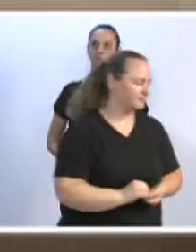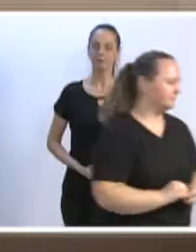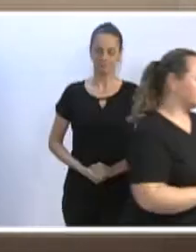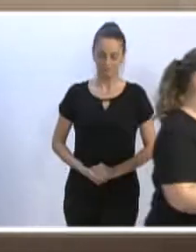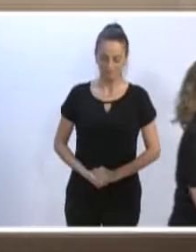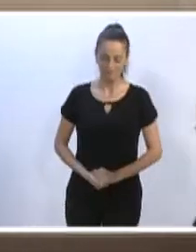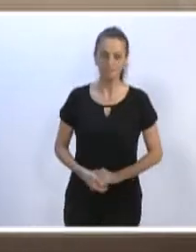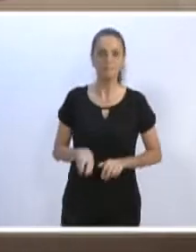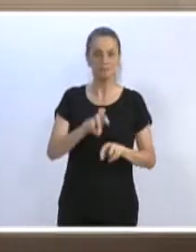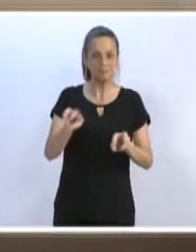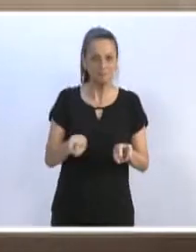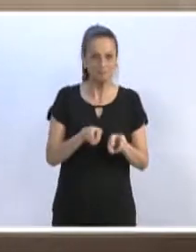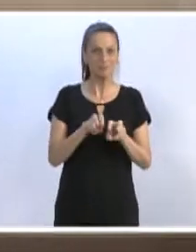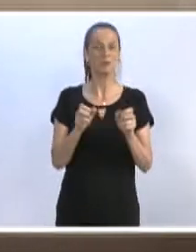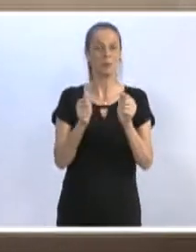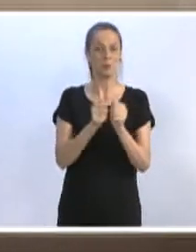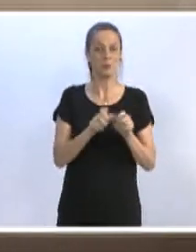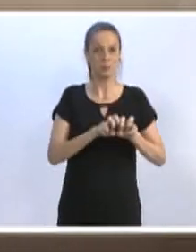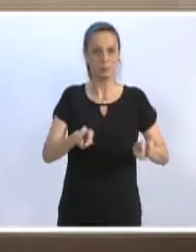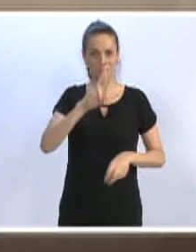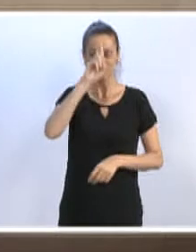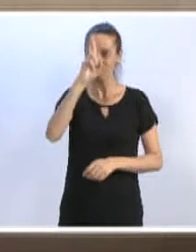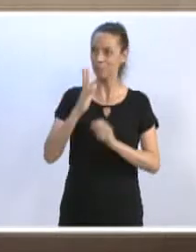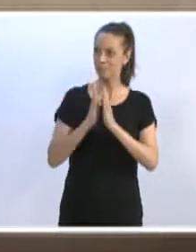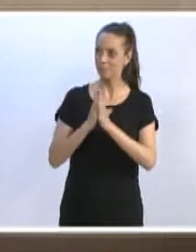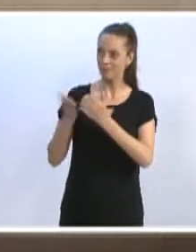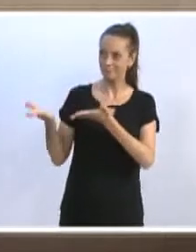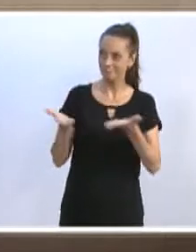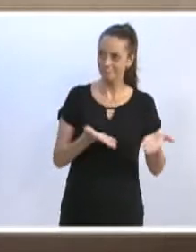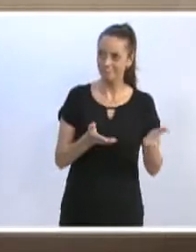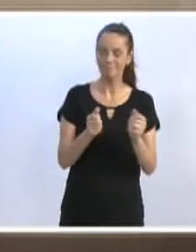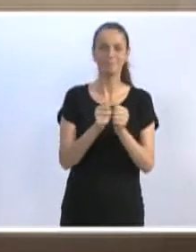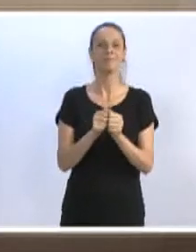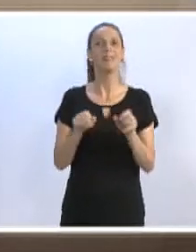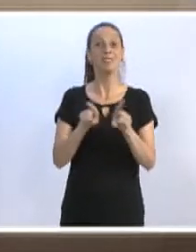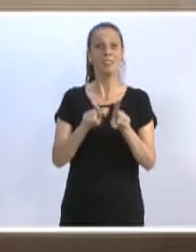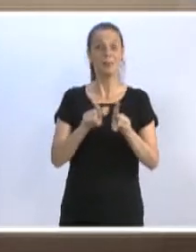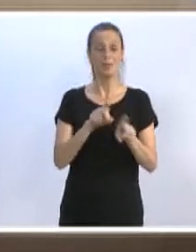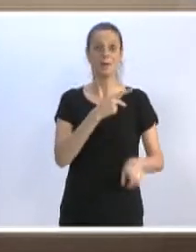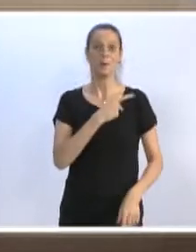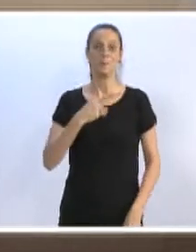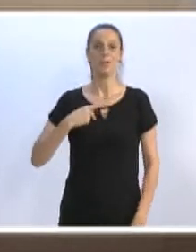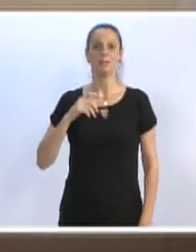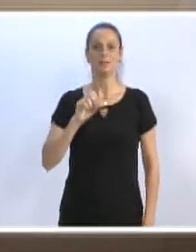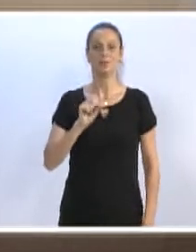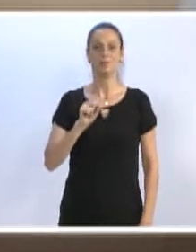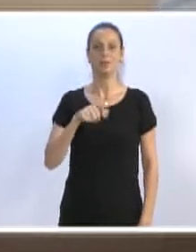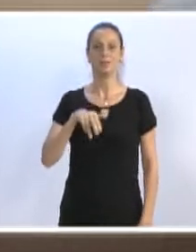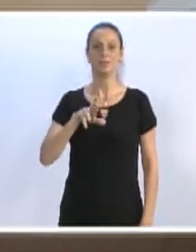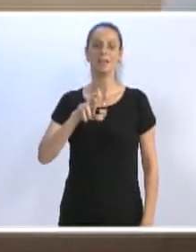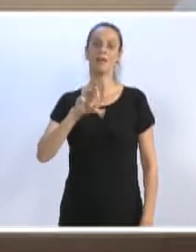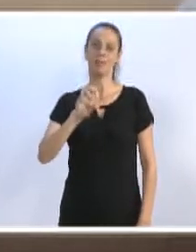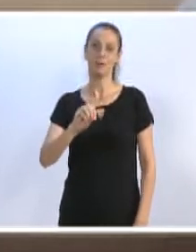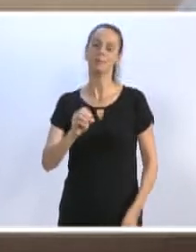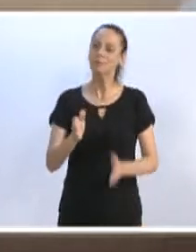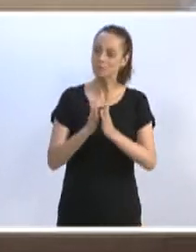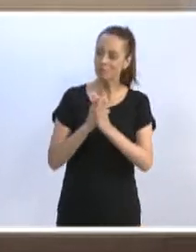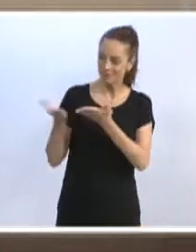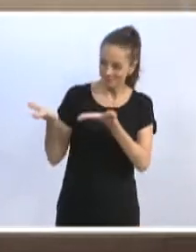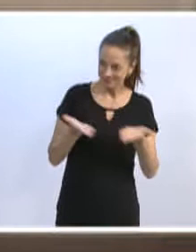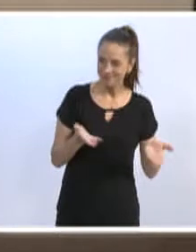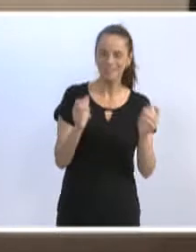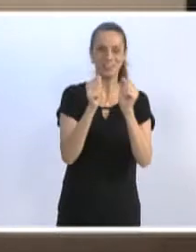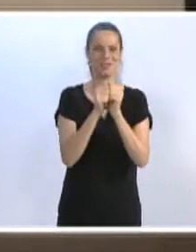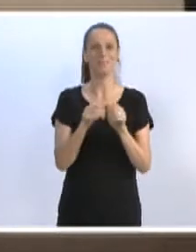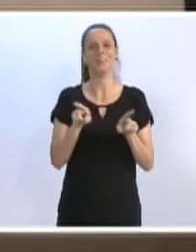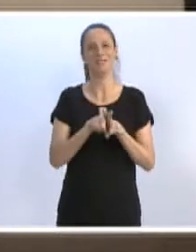aqui à mesa diretora, por gentileza, e também do pastor Sandro Aguiar. Pastor Sandro, por gentileza aqui, tome